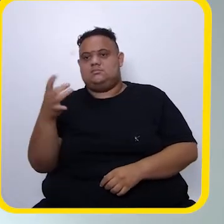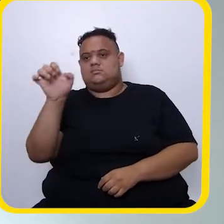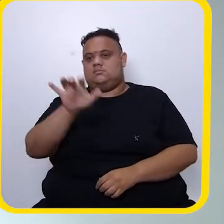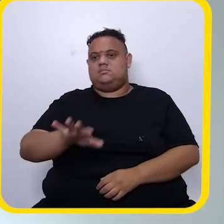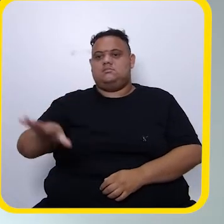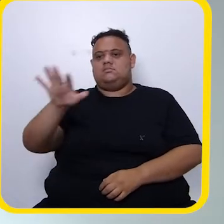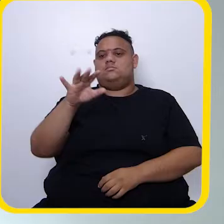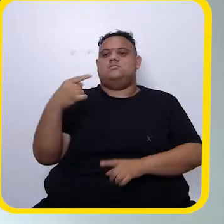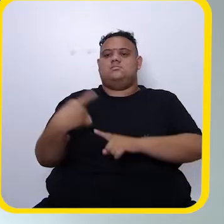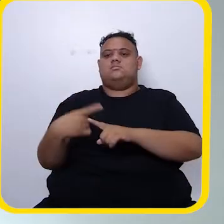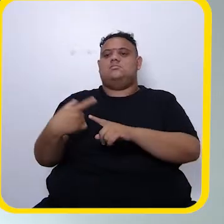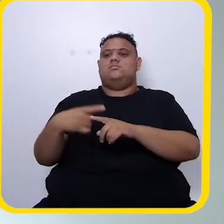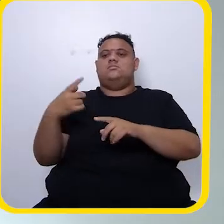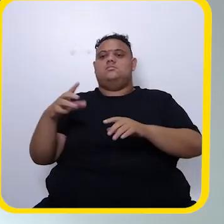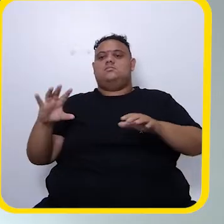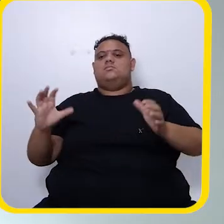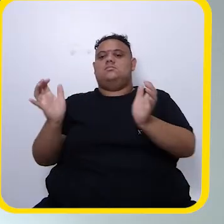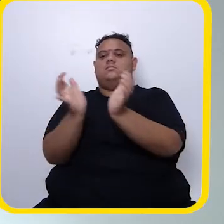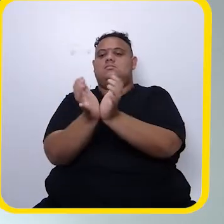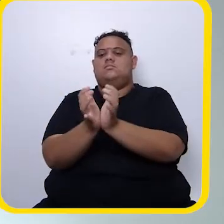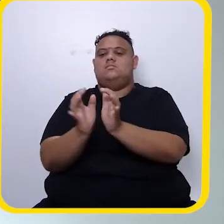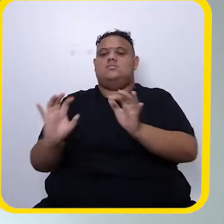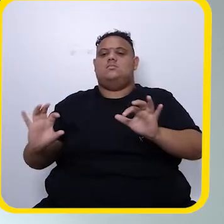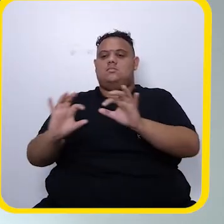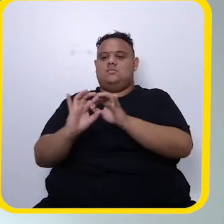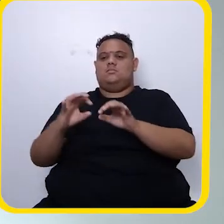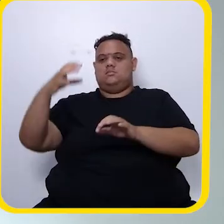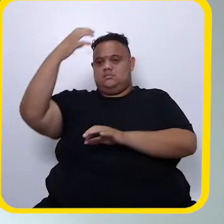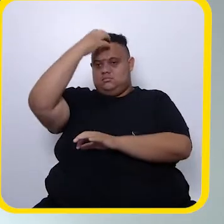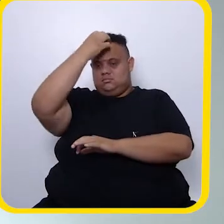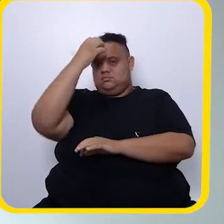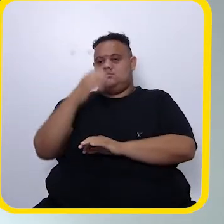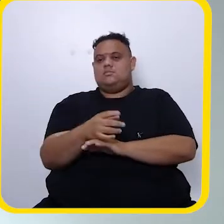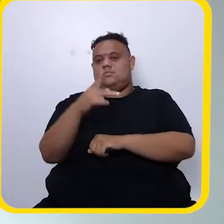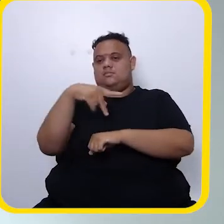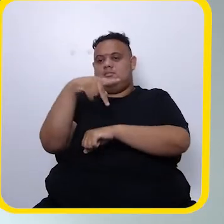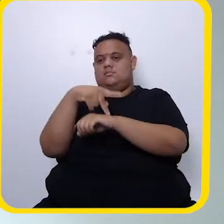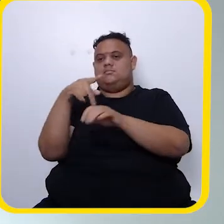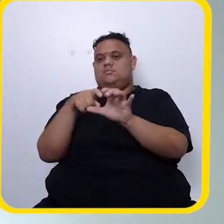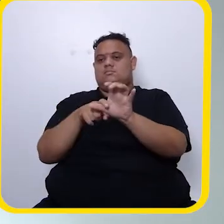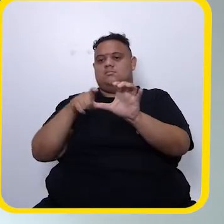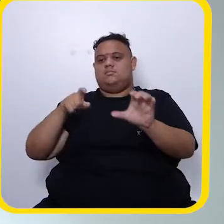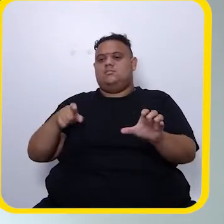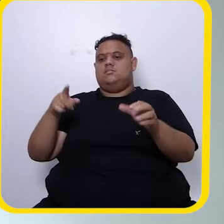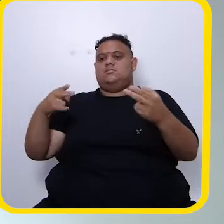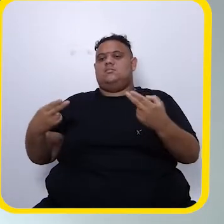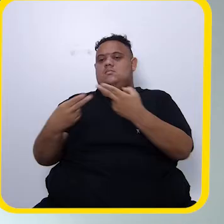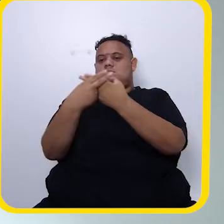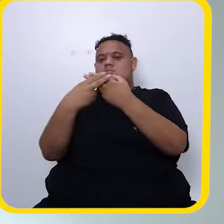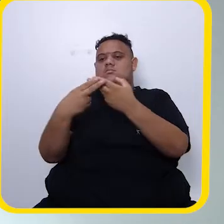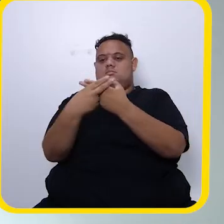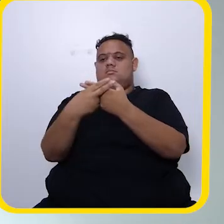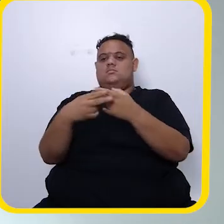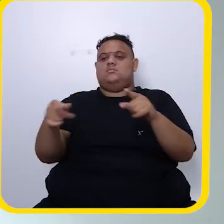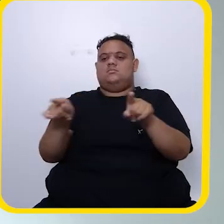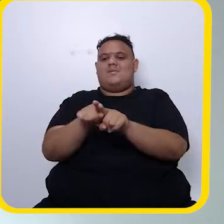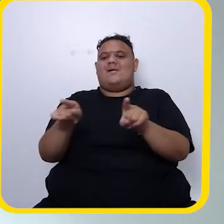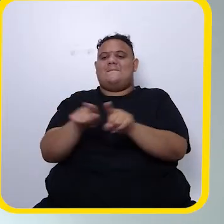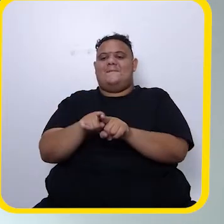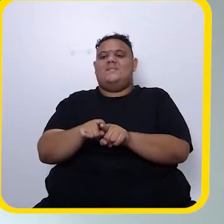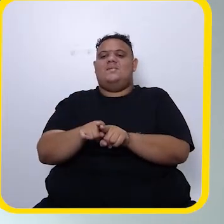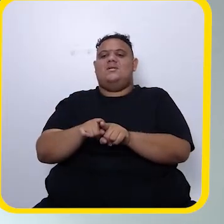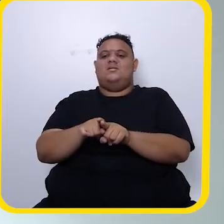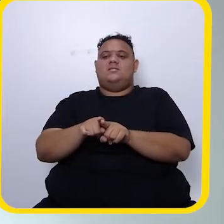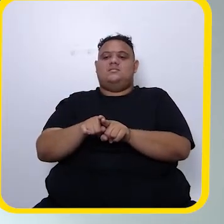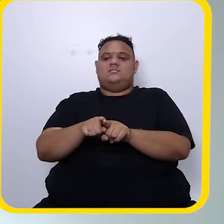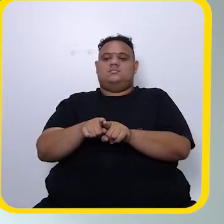reggae na Europa por meio do Reino Unido, né, e hoje, né, enquanto país independente, né, a Jamaica também